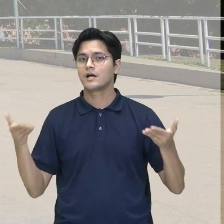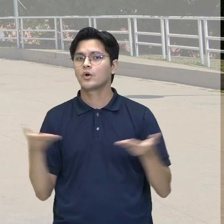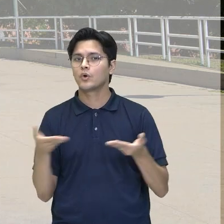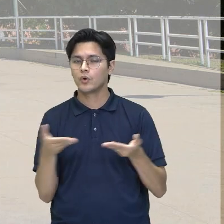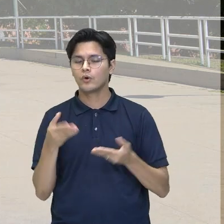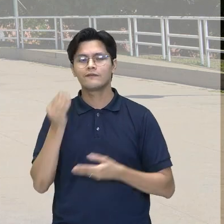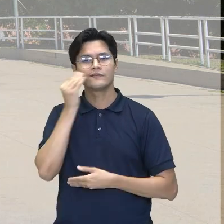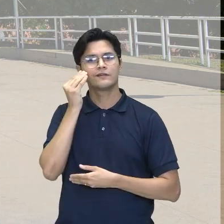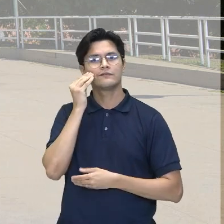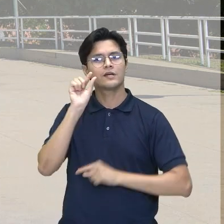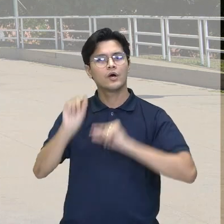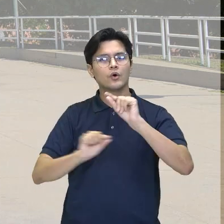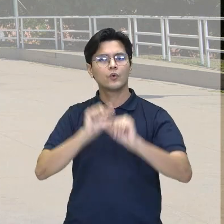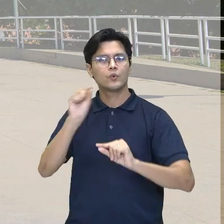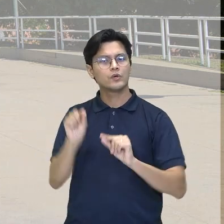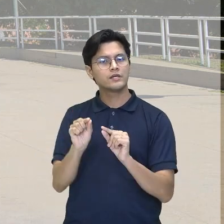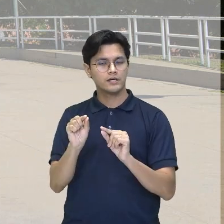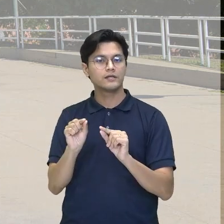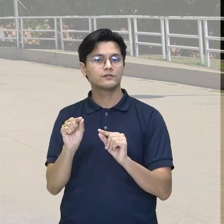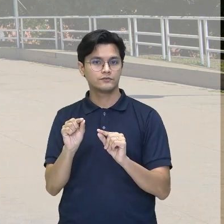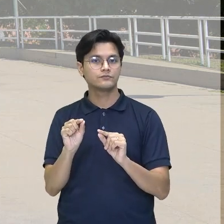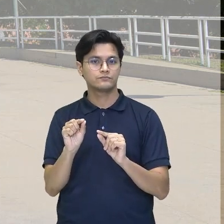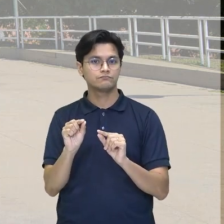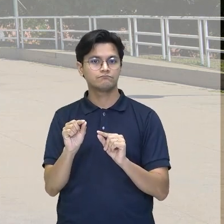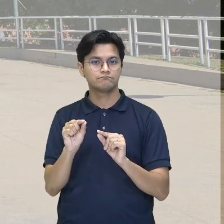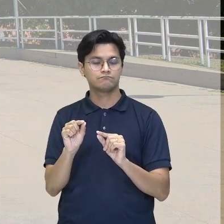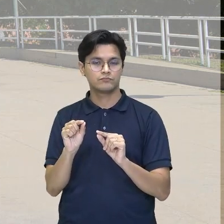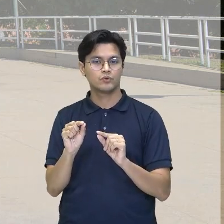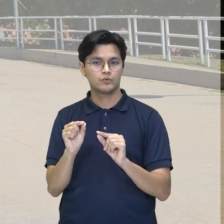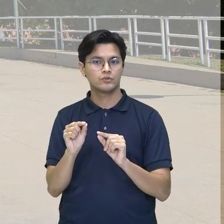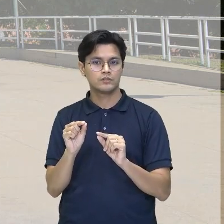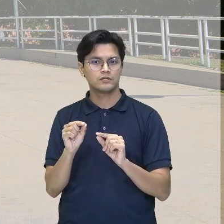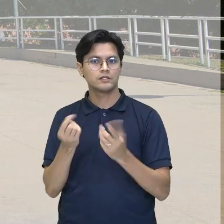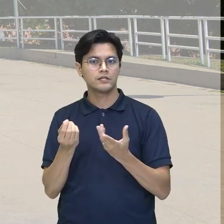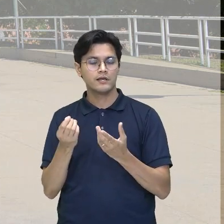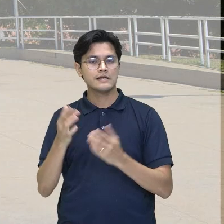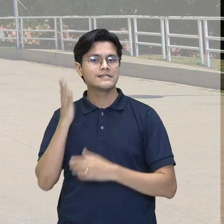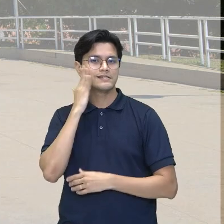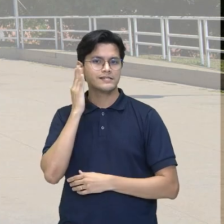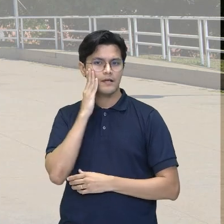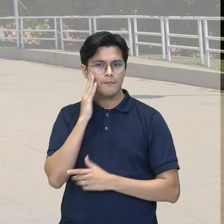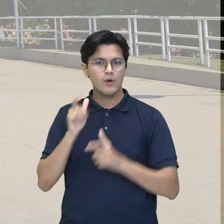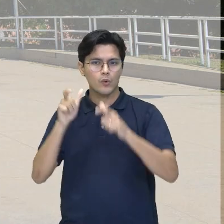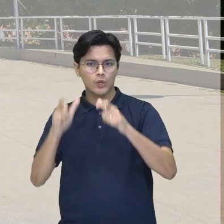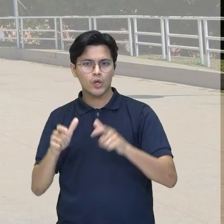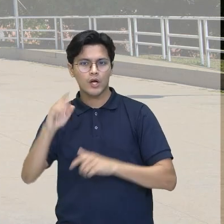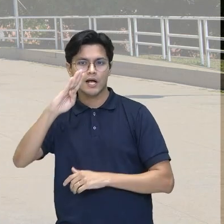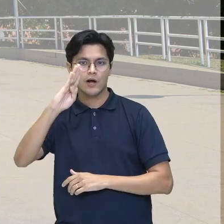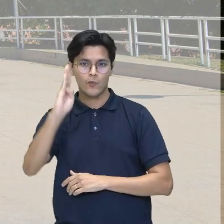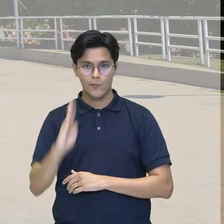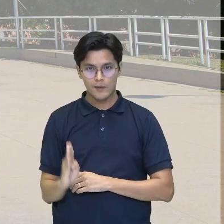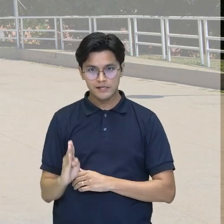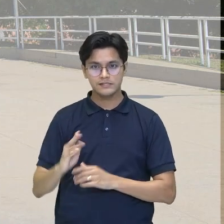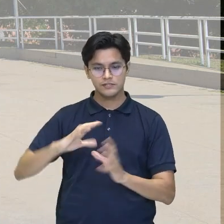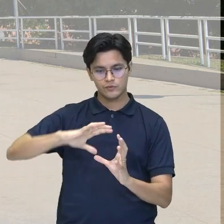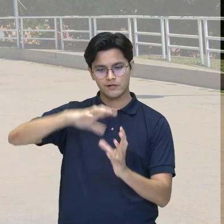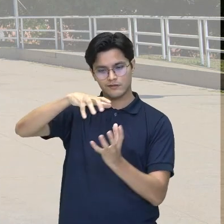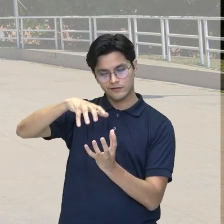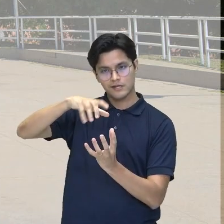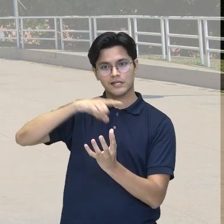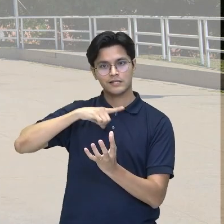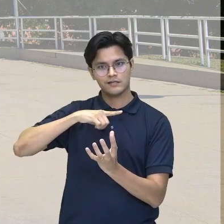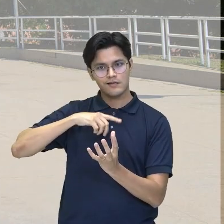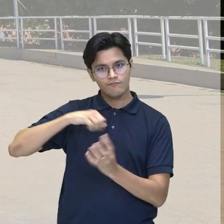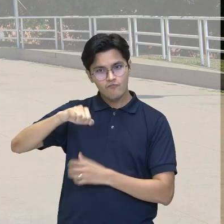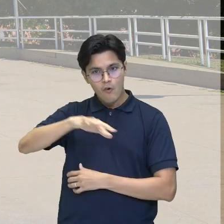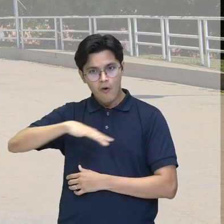a localização do Brasil quanto às zonas térmicas da Terra. Então, vamos dar uma olhada aí, né,